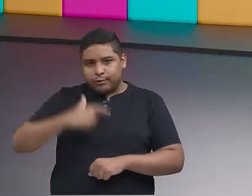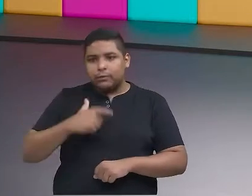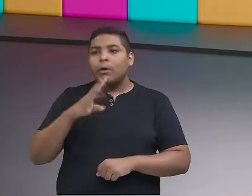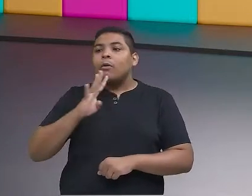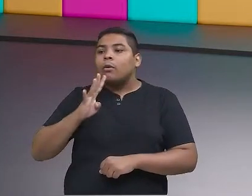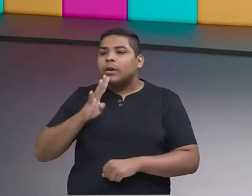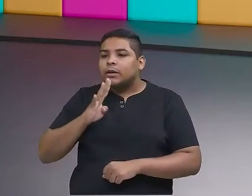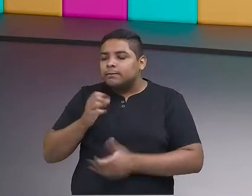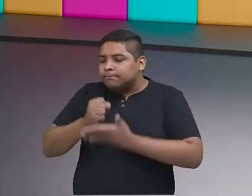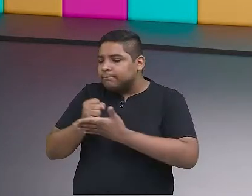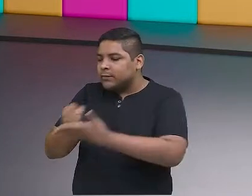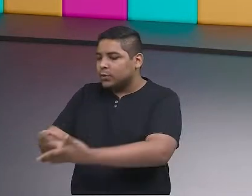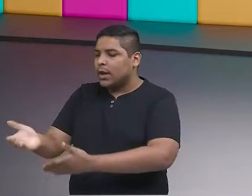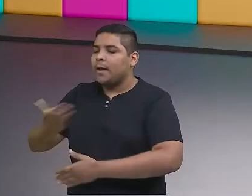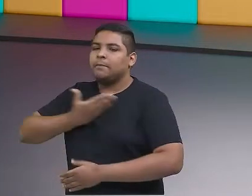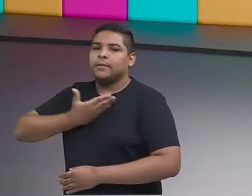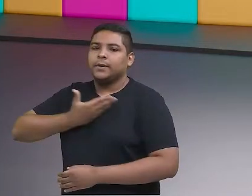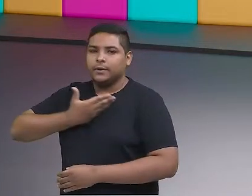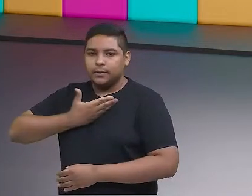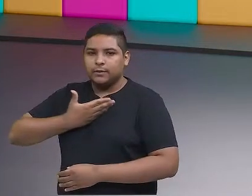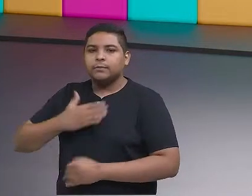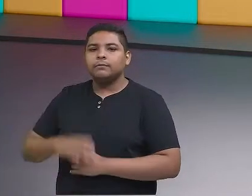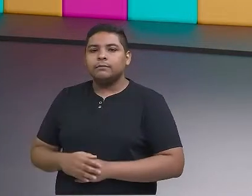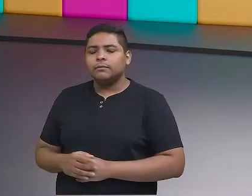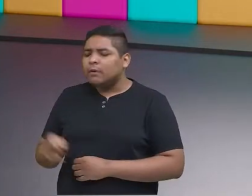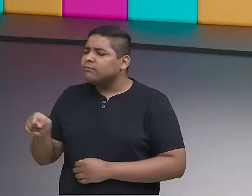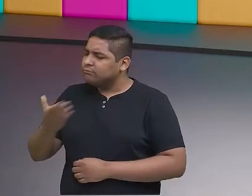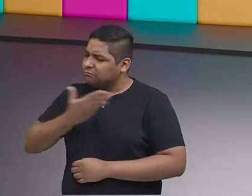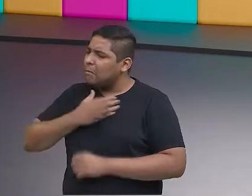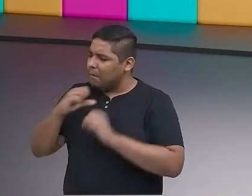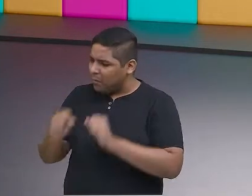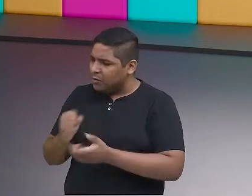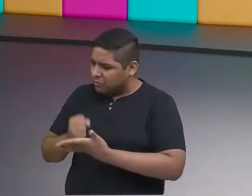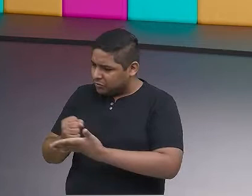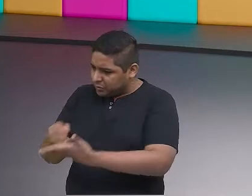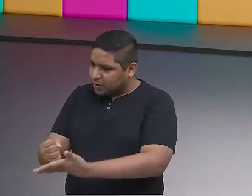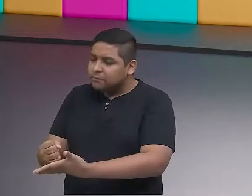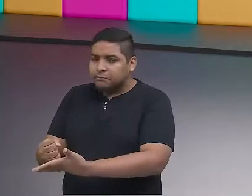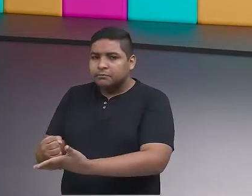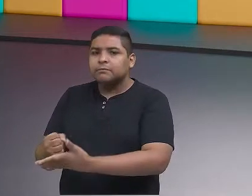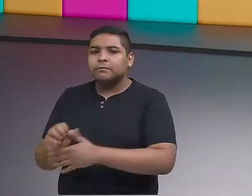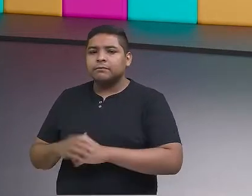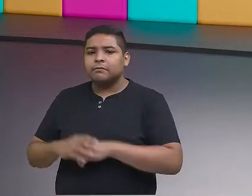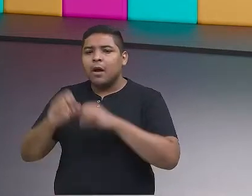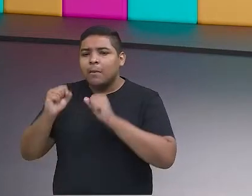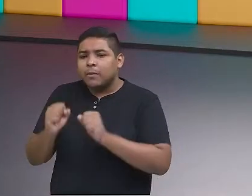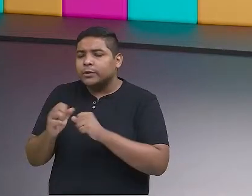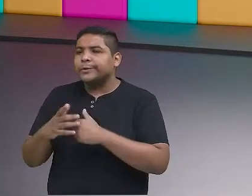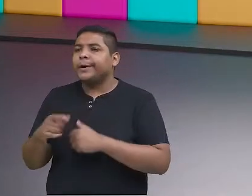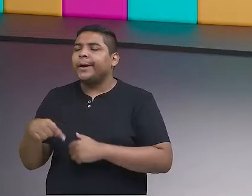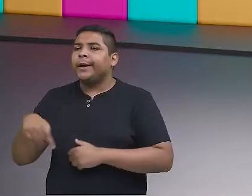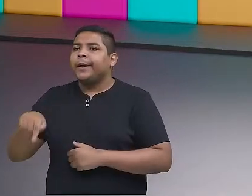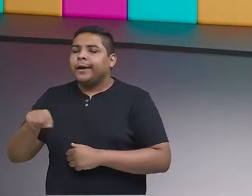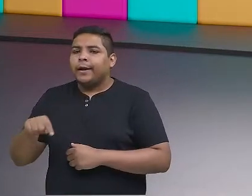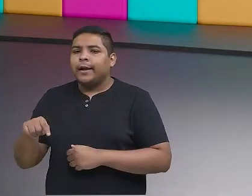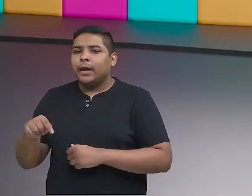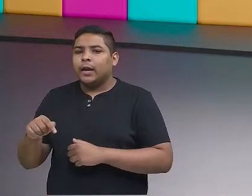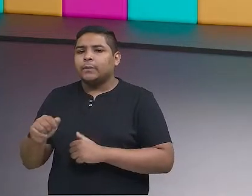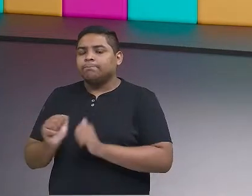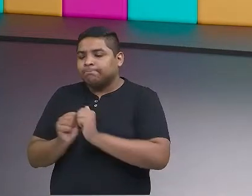colega. Aí eu ofereço ajuda. Coleguinha, posso lhe ajudar? Posso, junto com